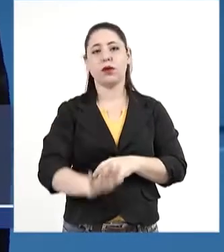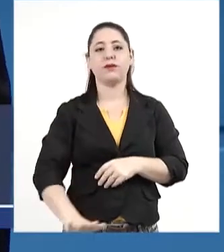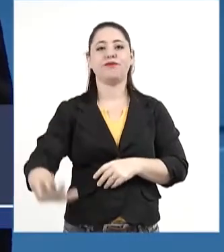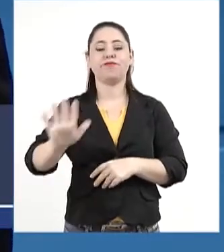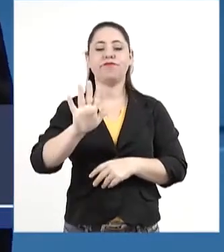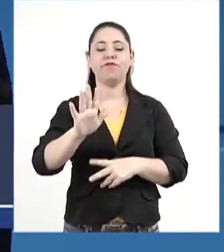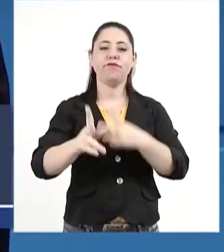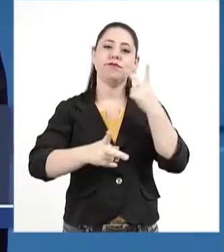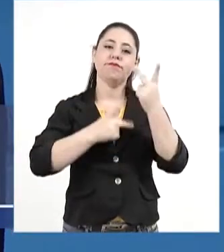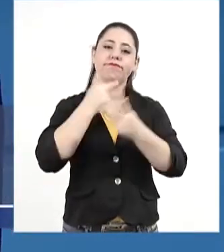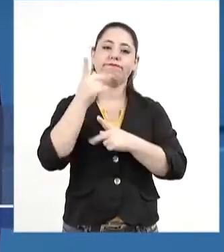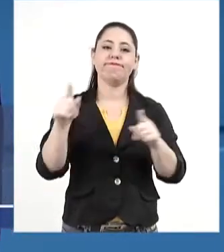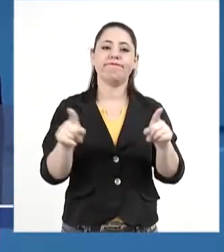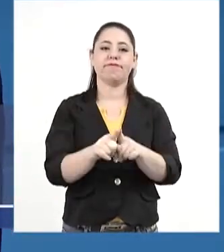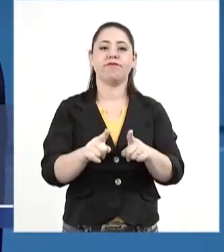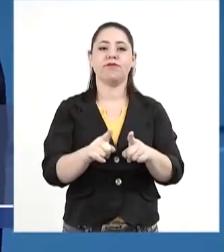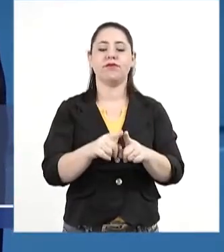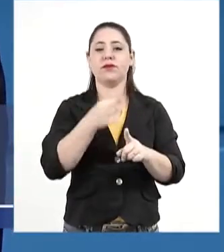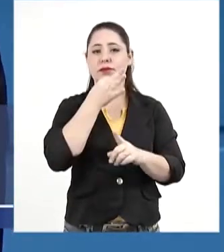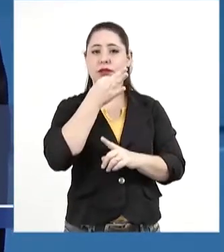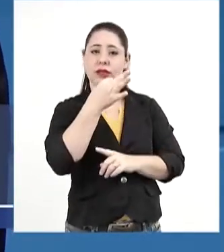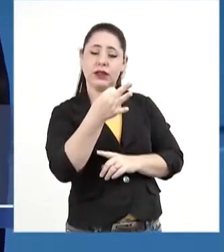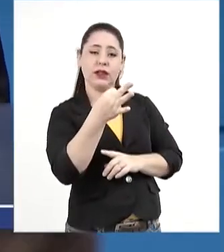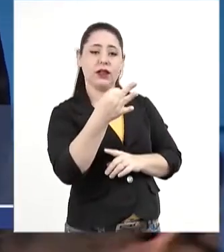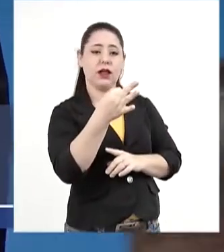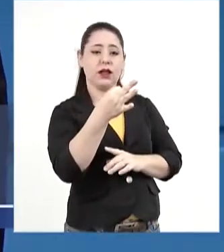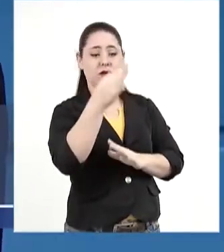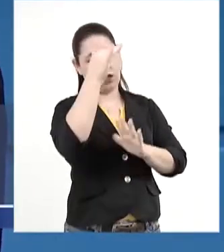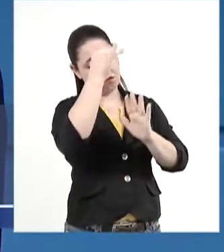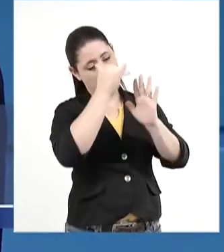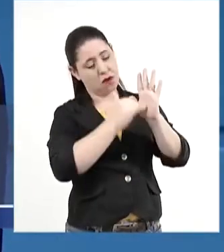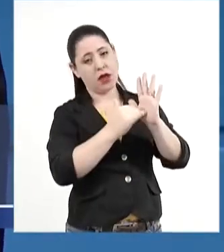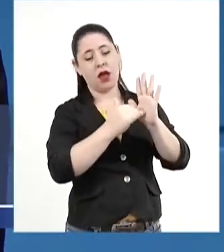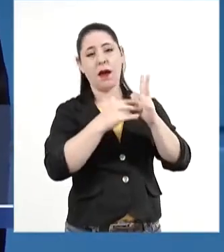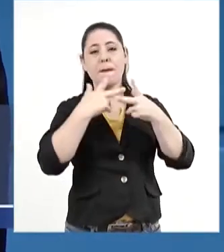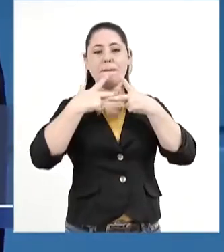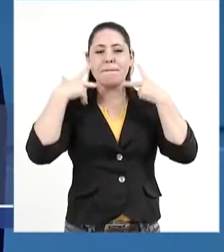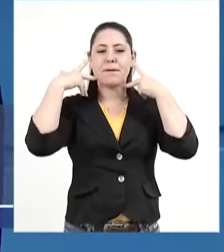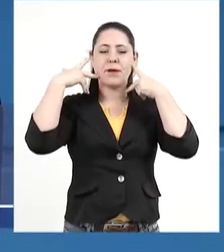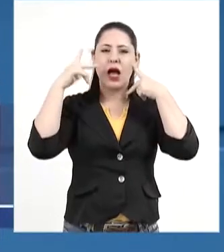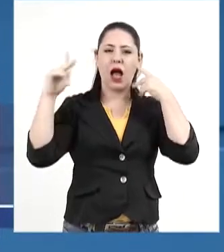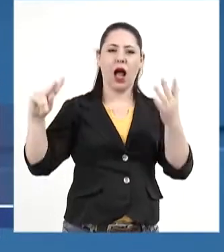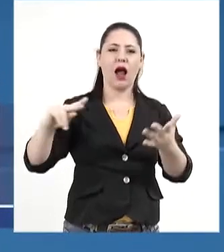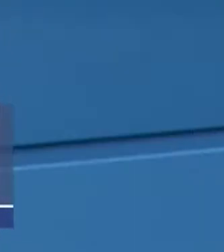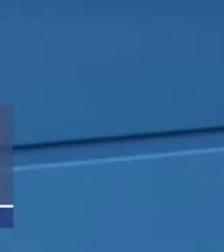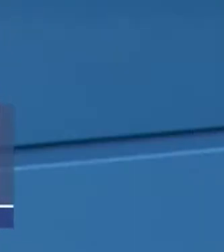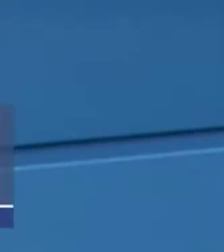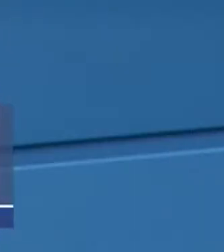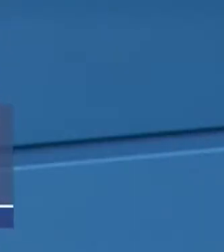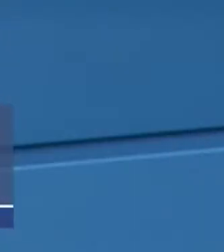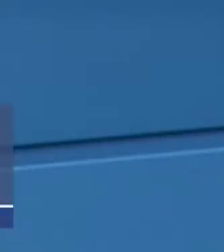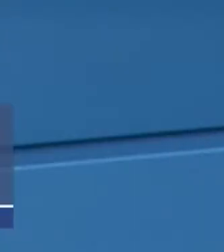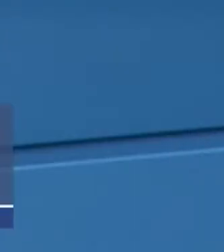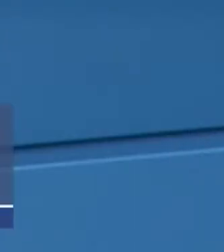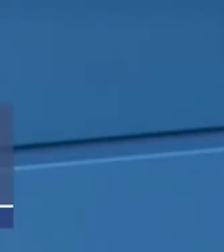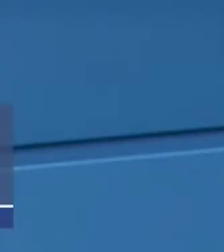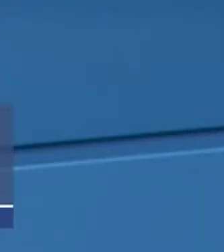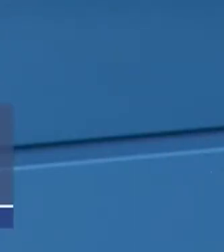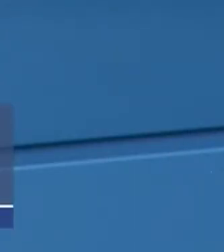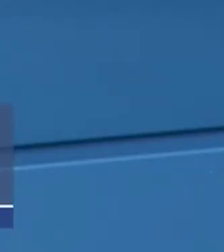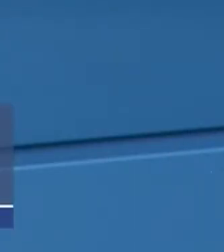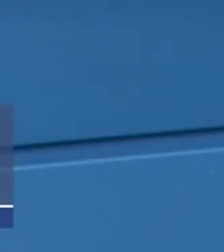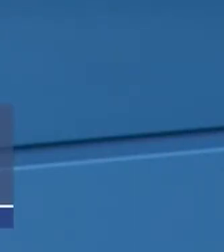dessa fala, citado o termo calcinha, eu acho de forma pejorante, não precisava